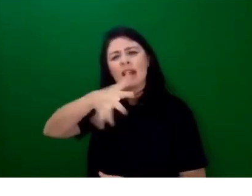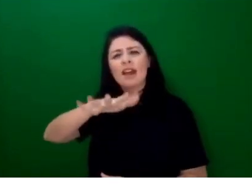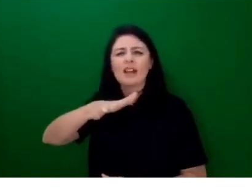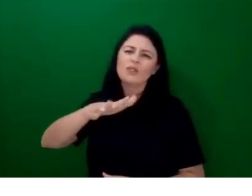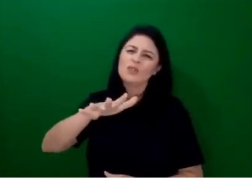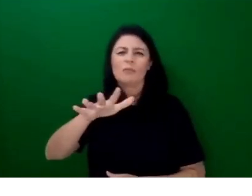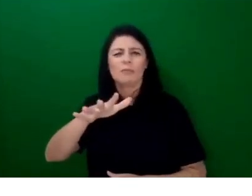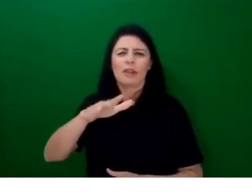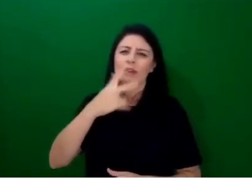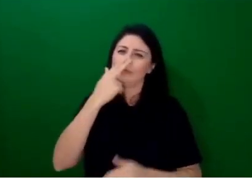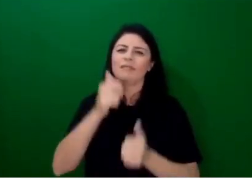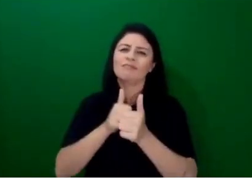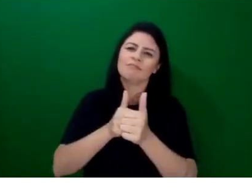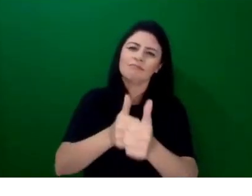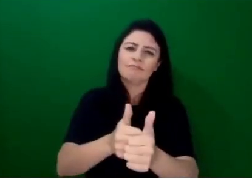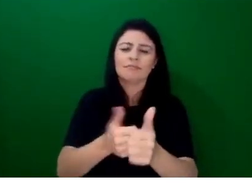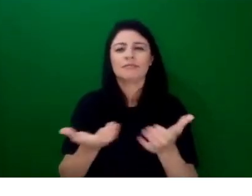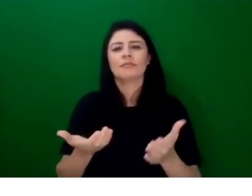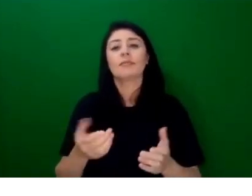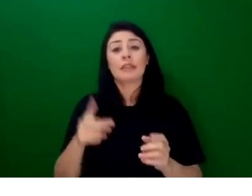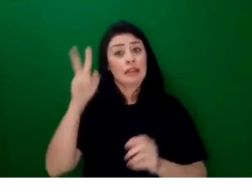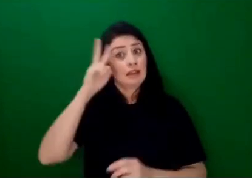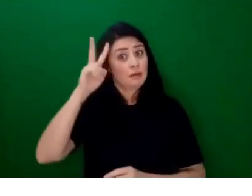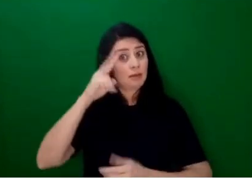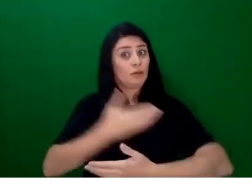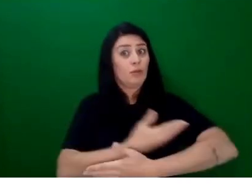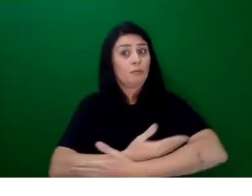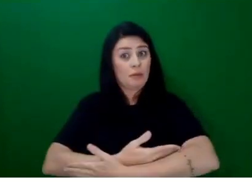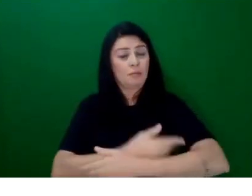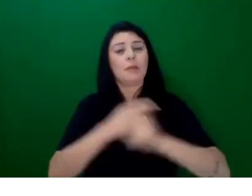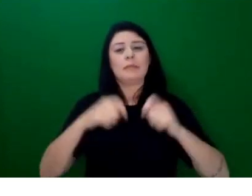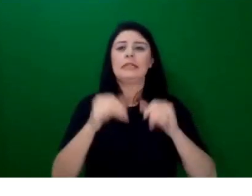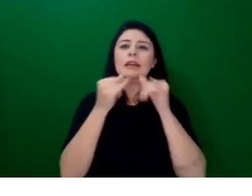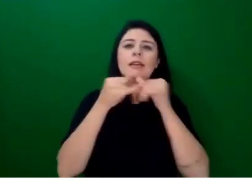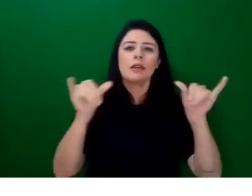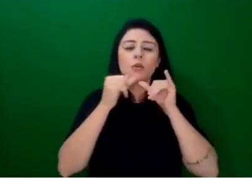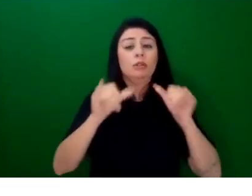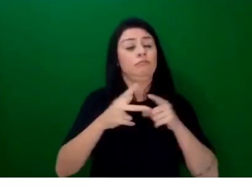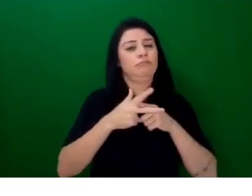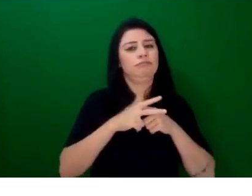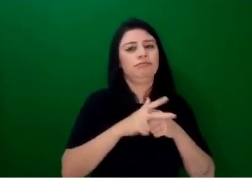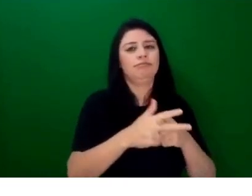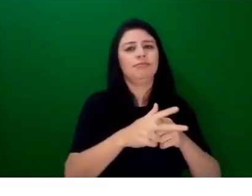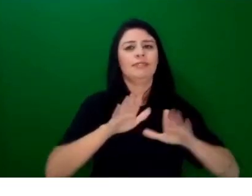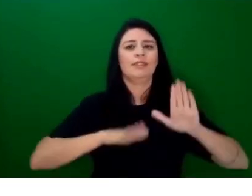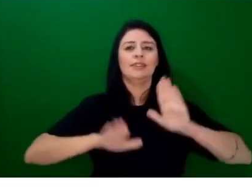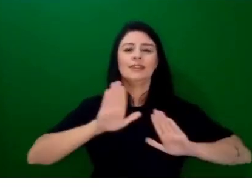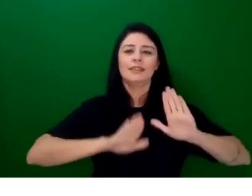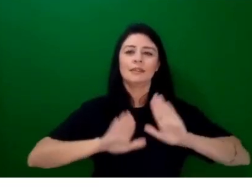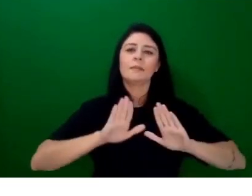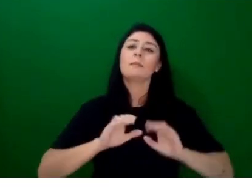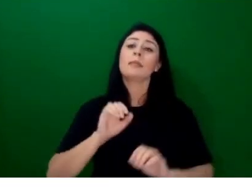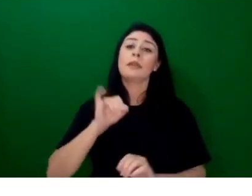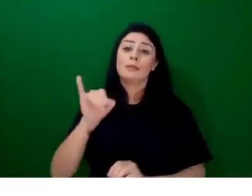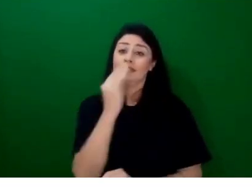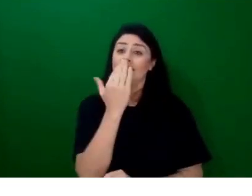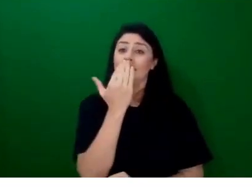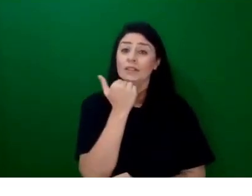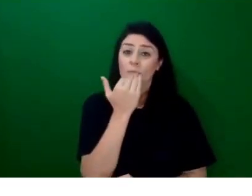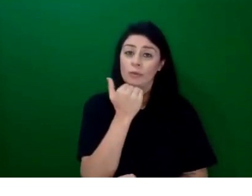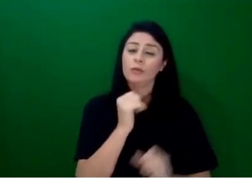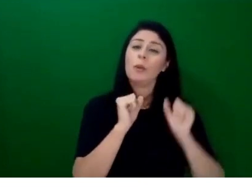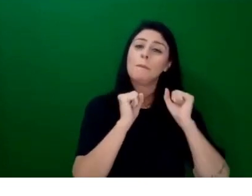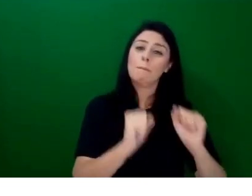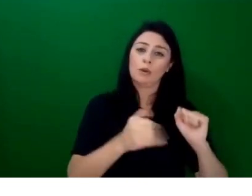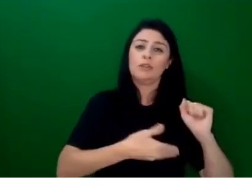vocês terem um norte. Lembrando que os bebês continuam com autorregulação energética, então se ele está